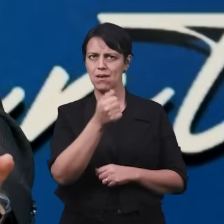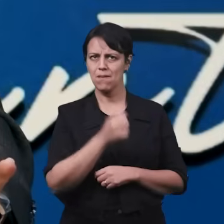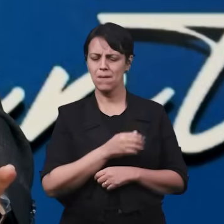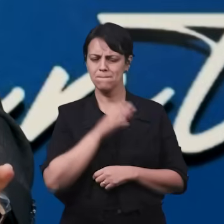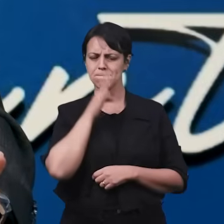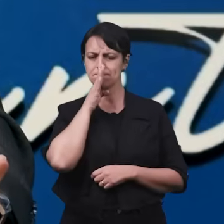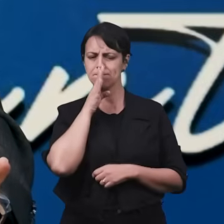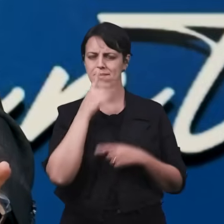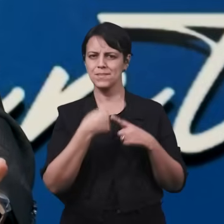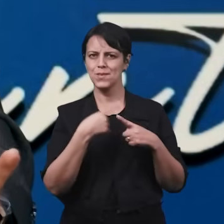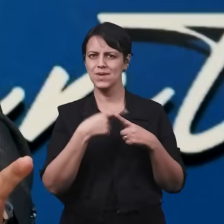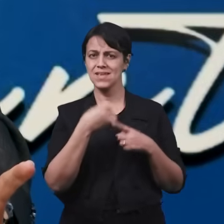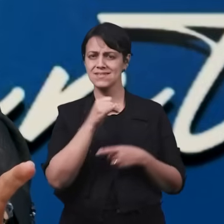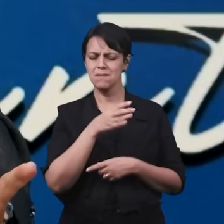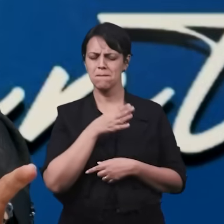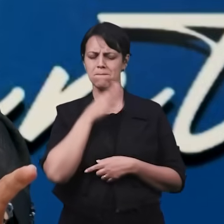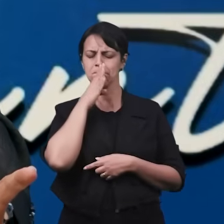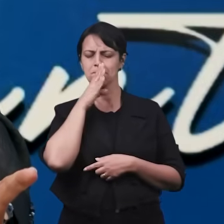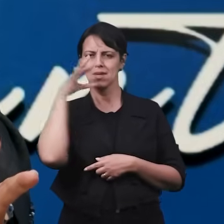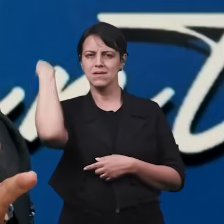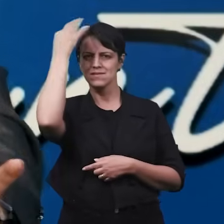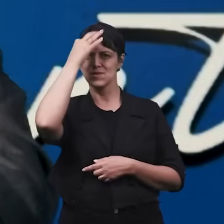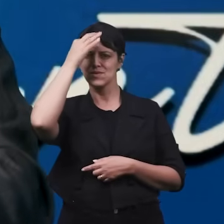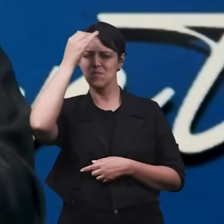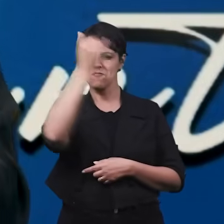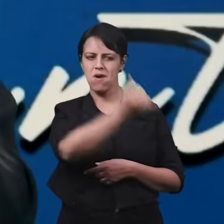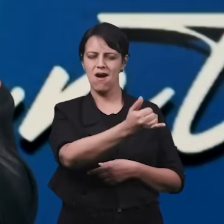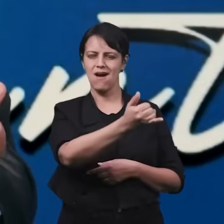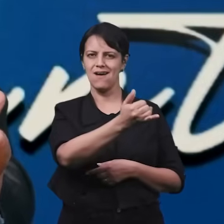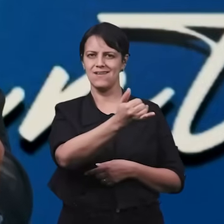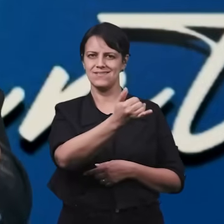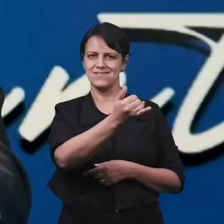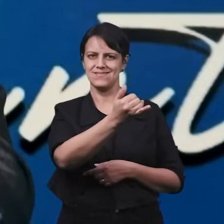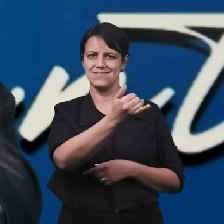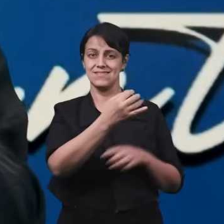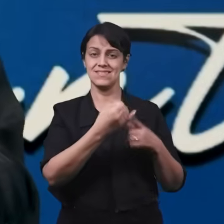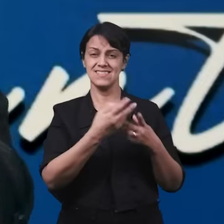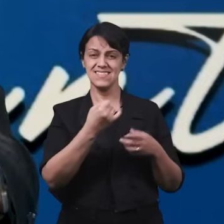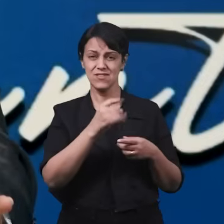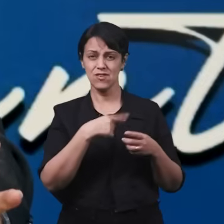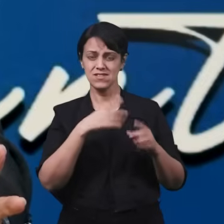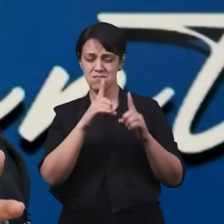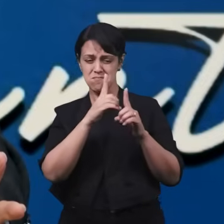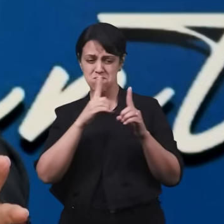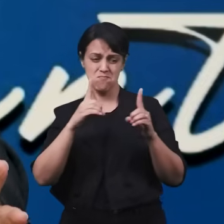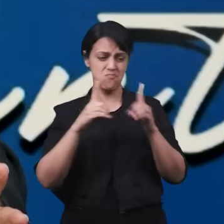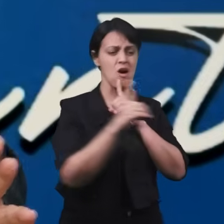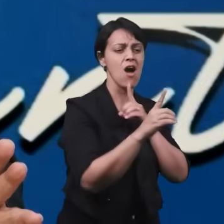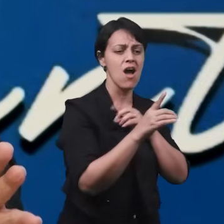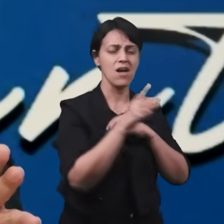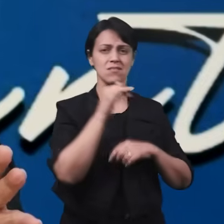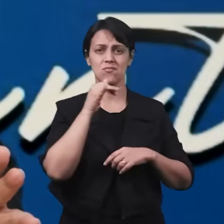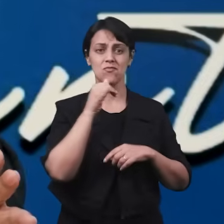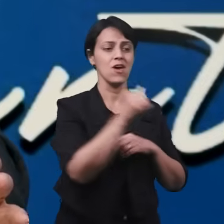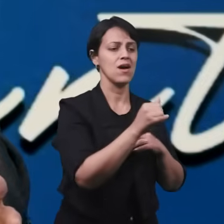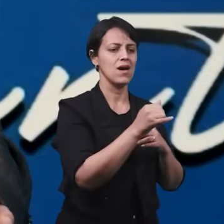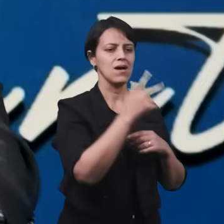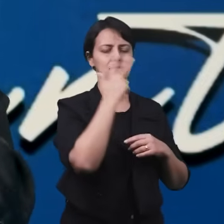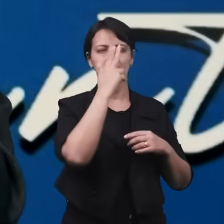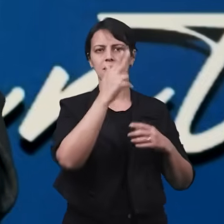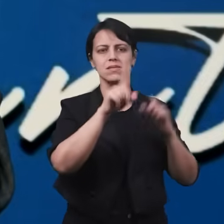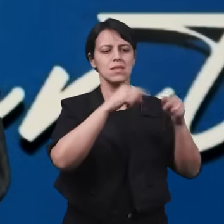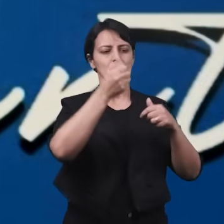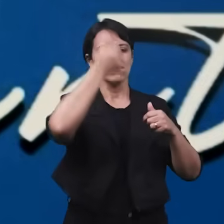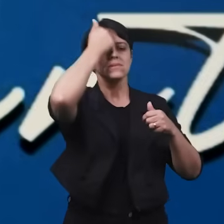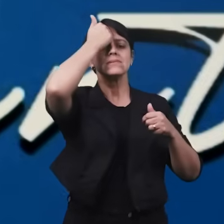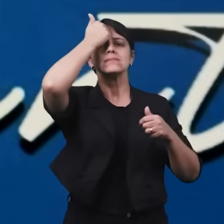a gente dá oportunidade ao Espírito Santo de falar. E às vezes quando a gente fala, ou seja, precipita em falar, aí naturalmente